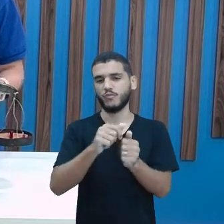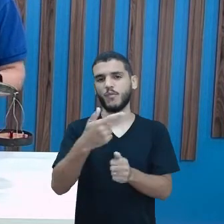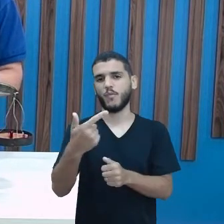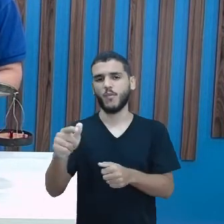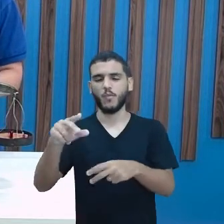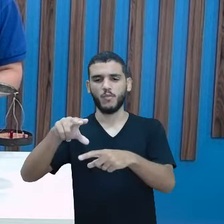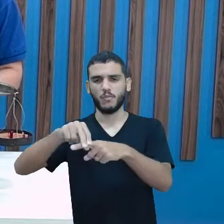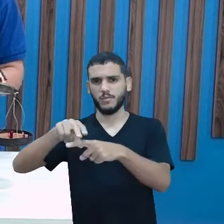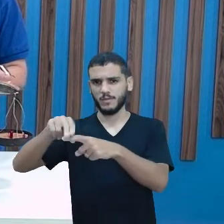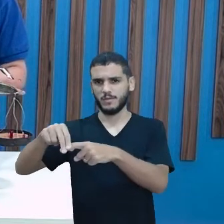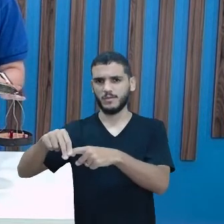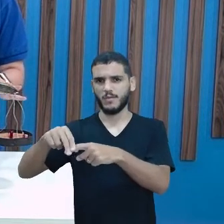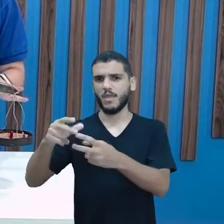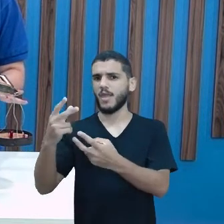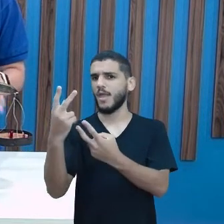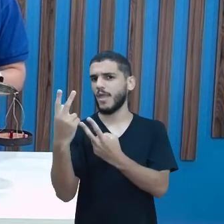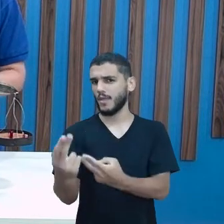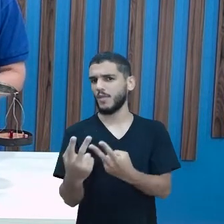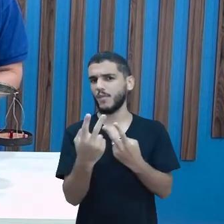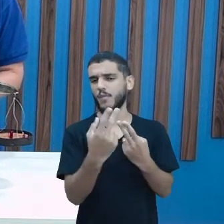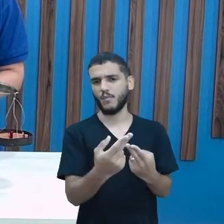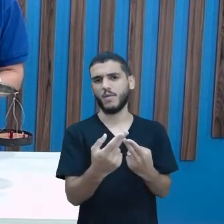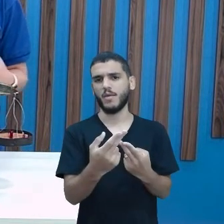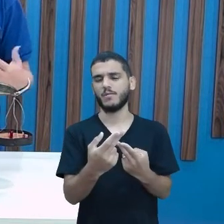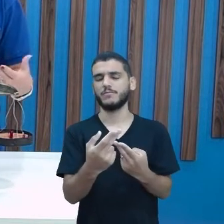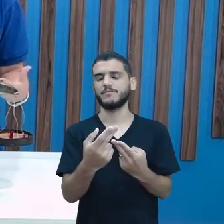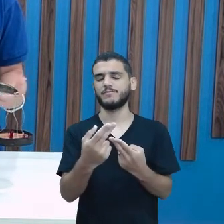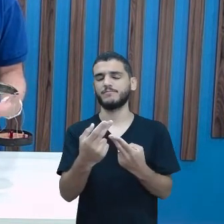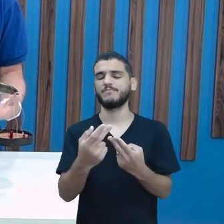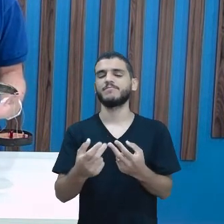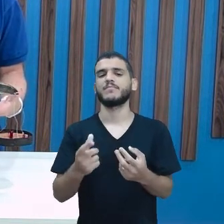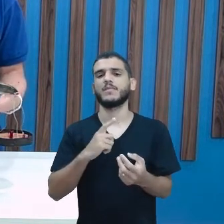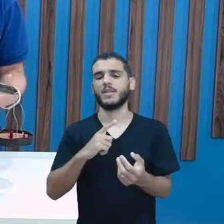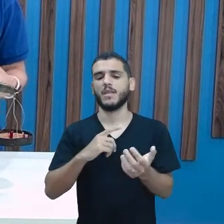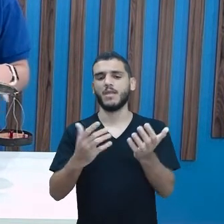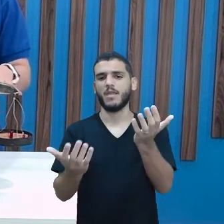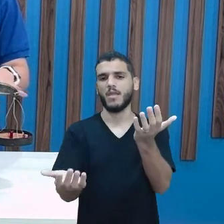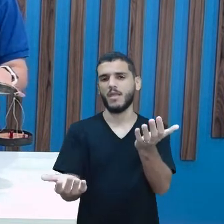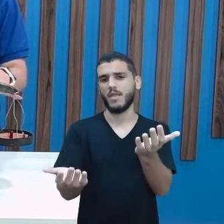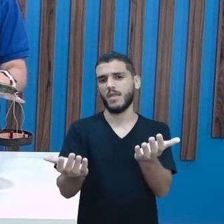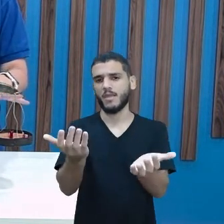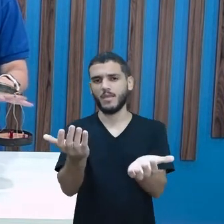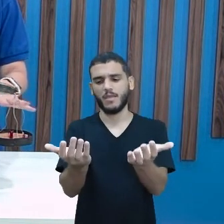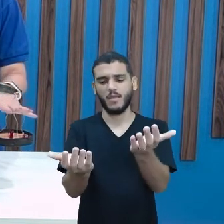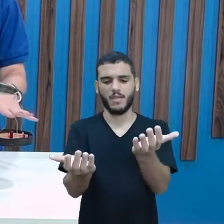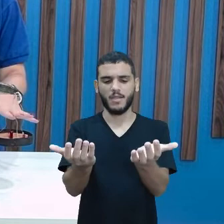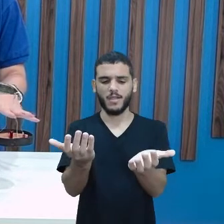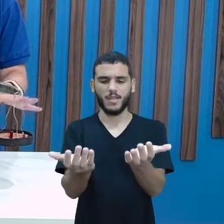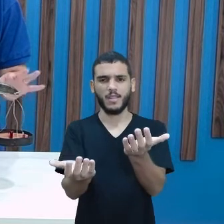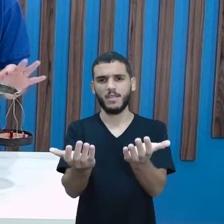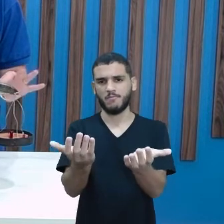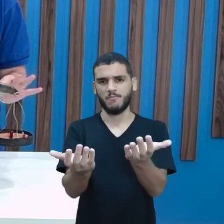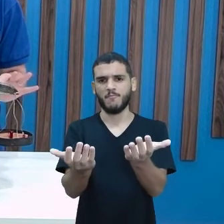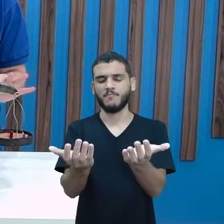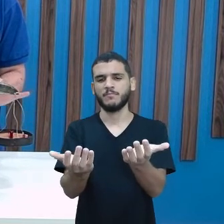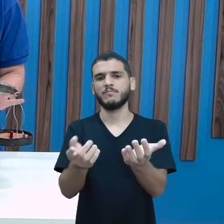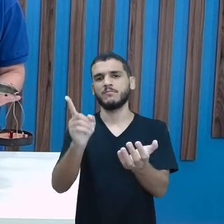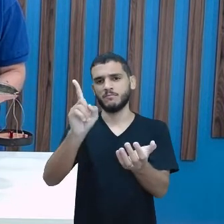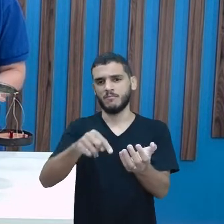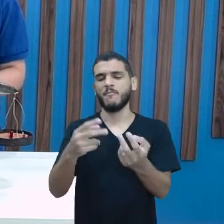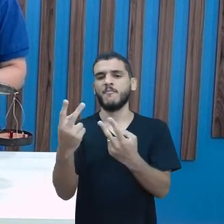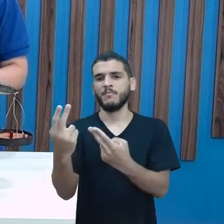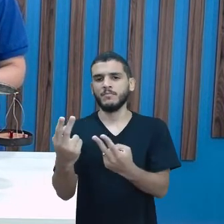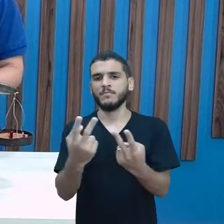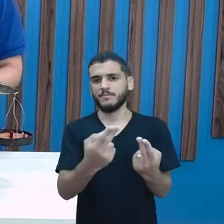massa. Logo, a minha balança está em equilíbrio. Então, elas têm aqui uma relação de